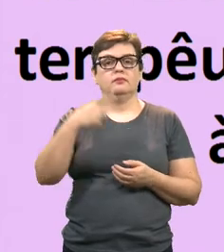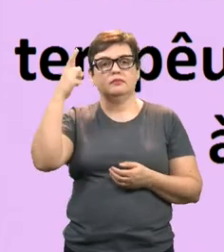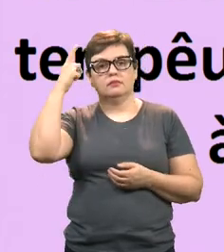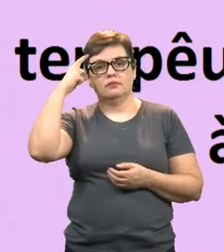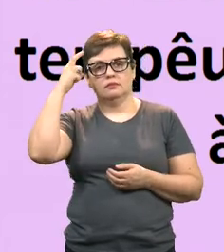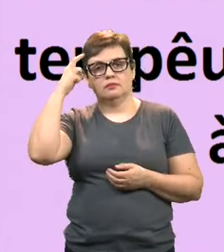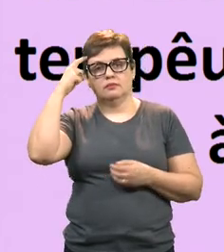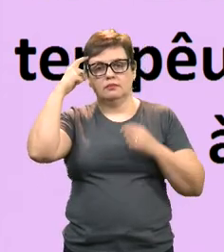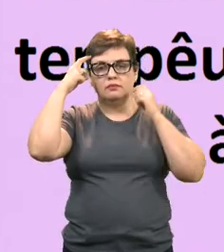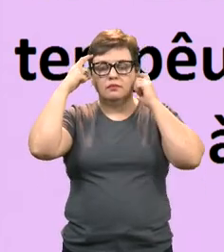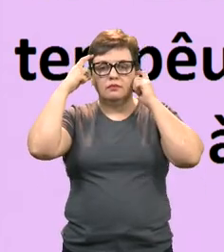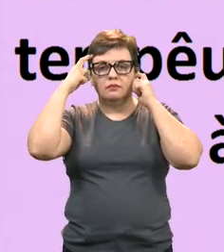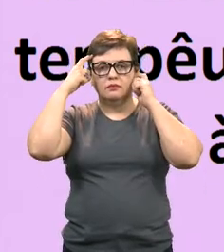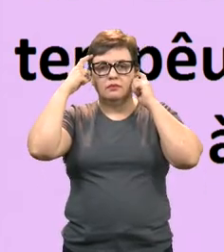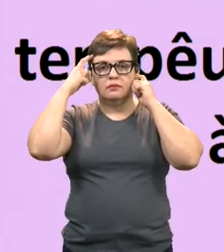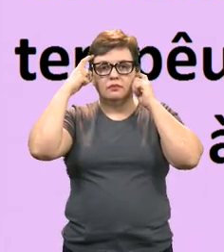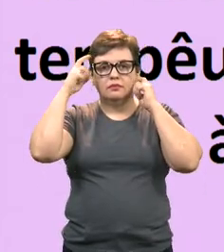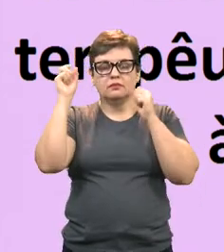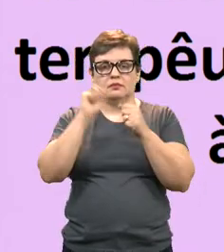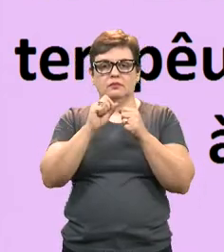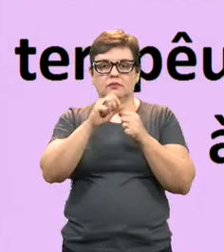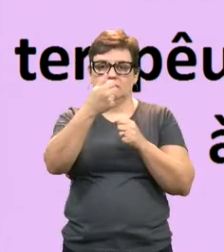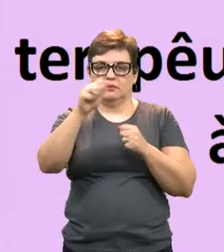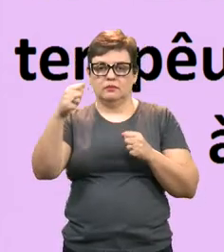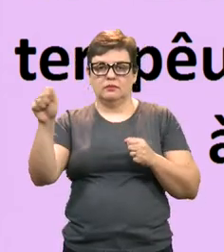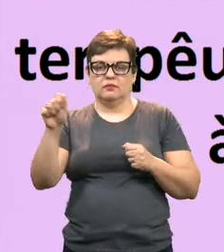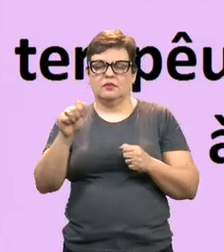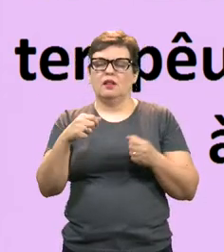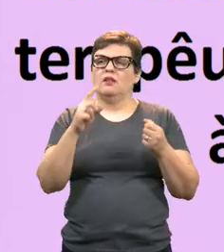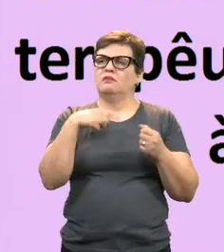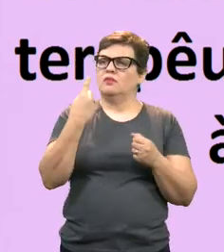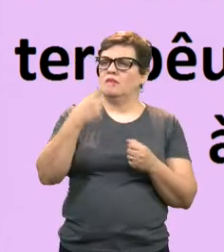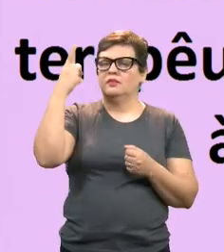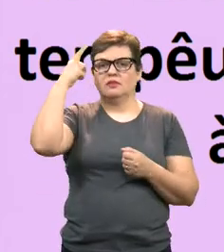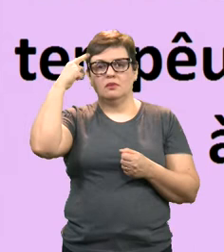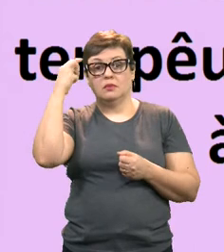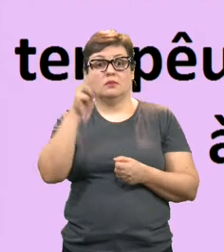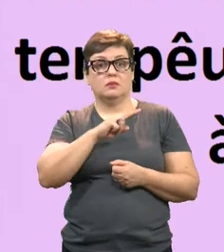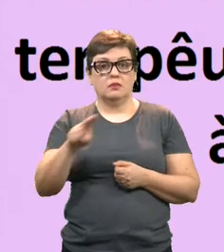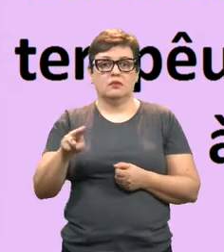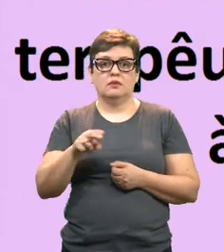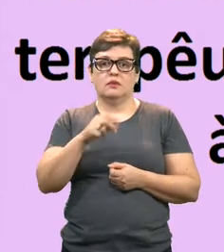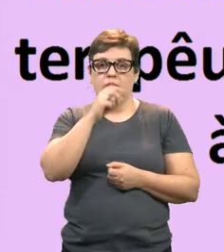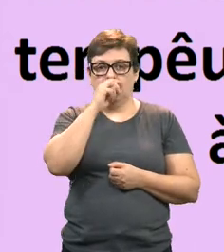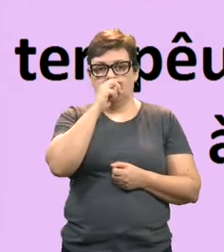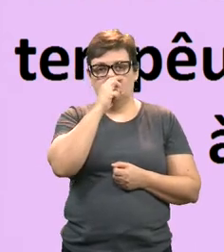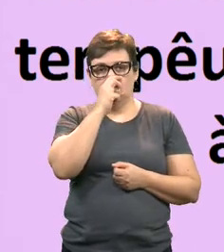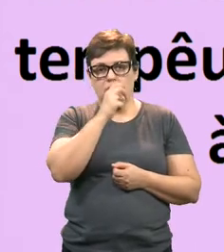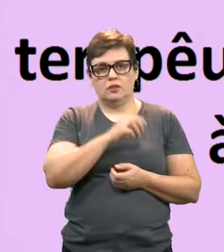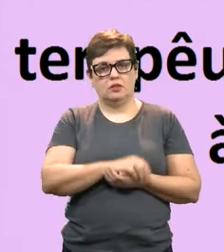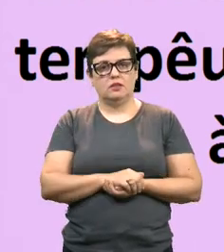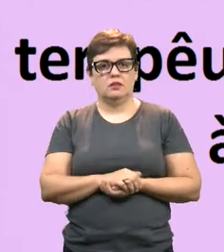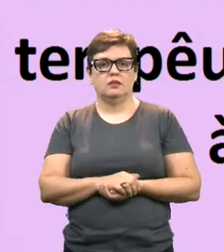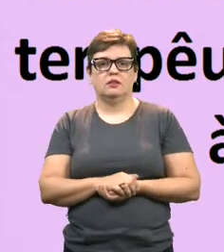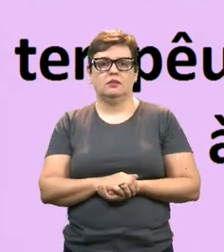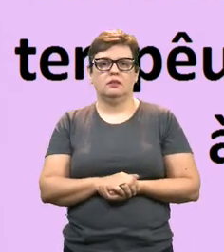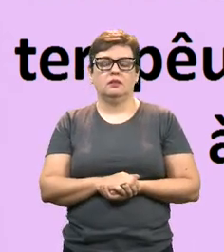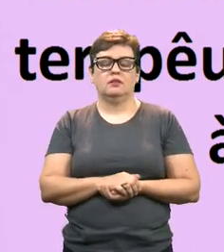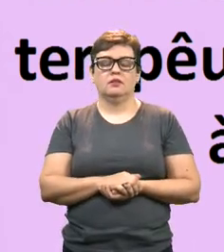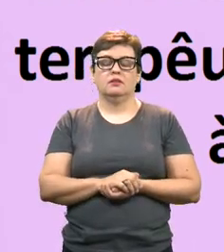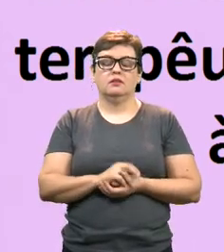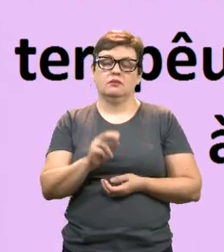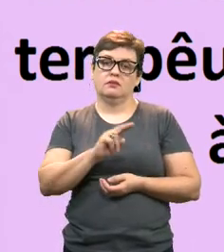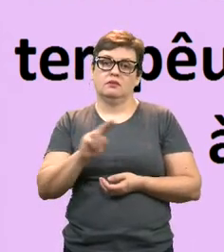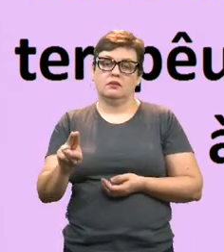associação canábica em Marília, muito nós pensamos na questão do nome. Que nome dar a essa associação?